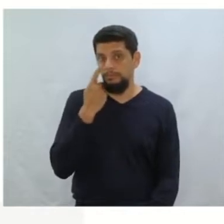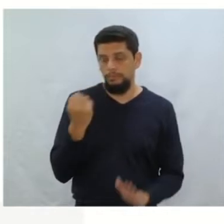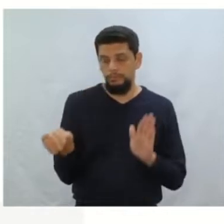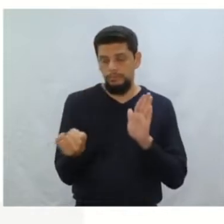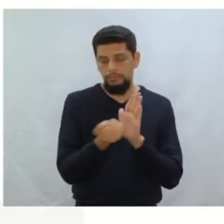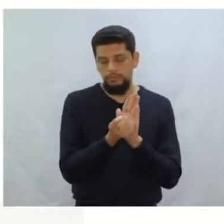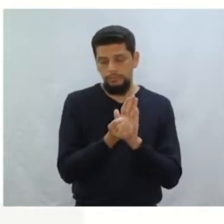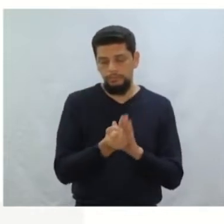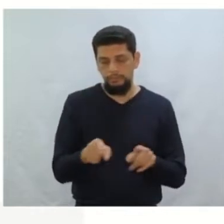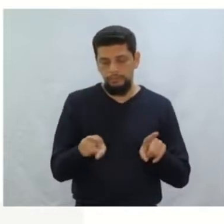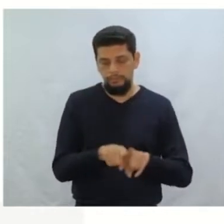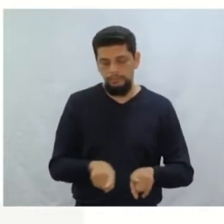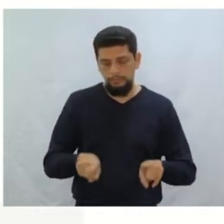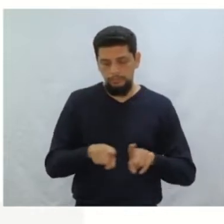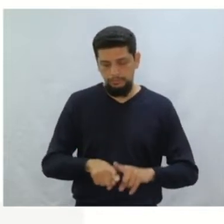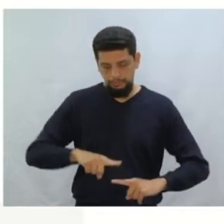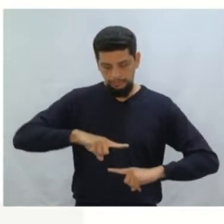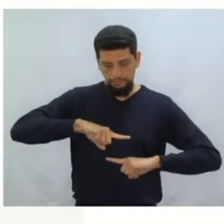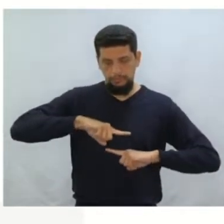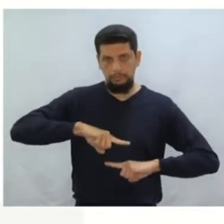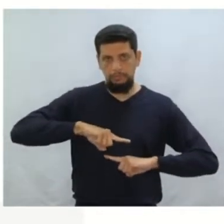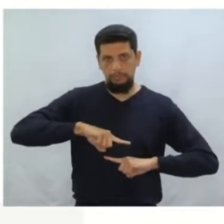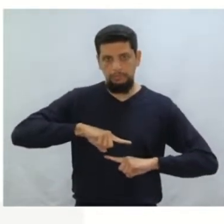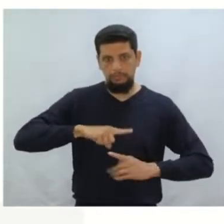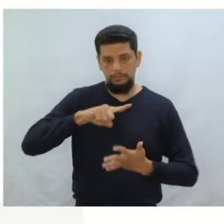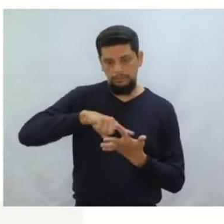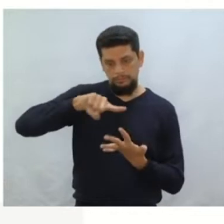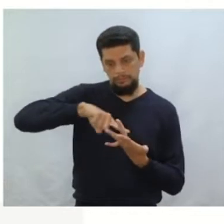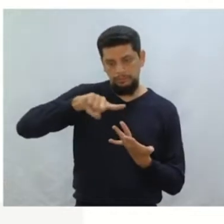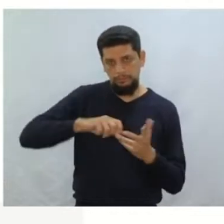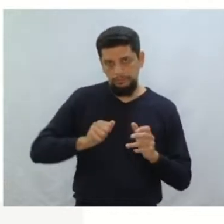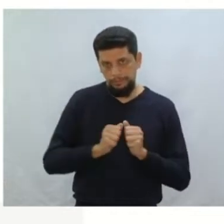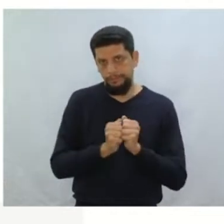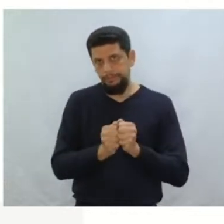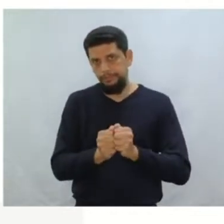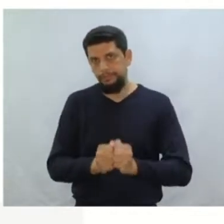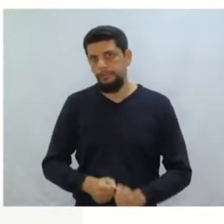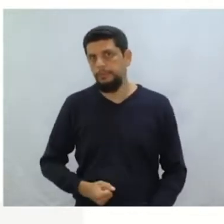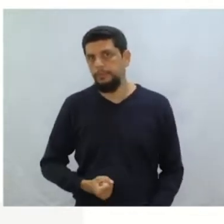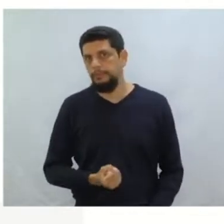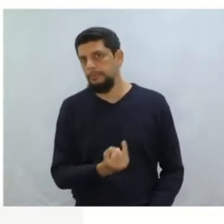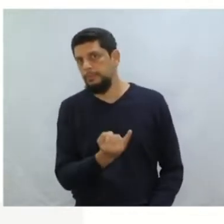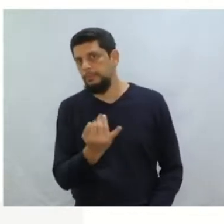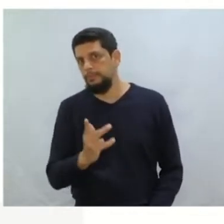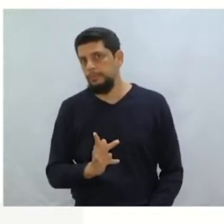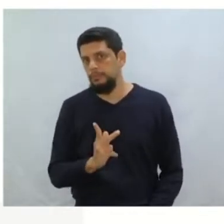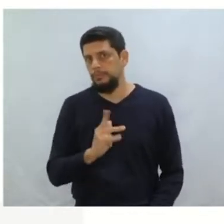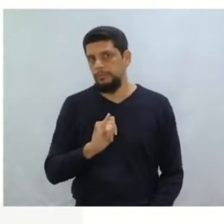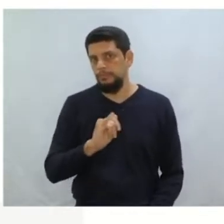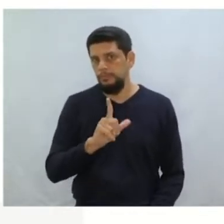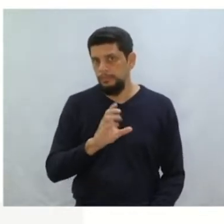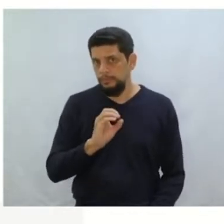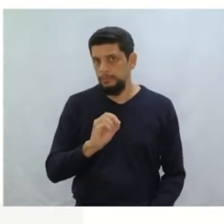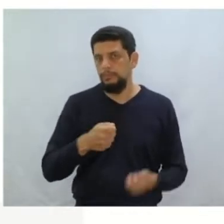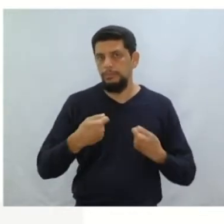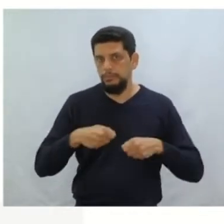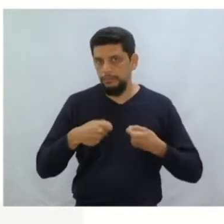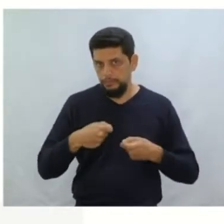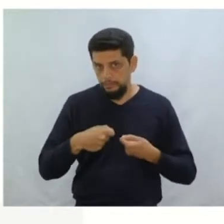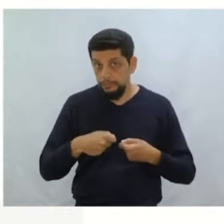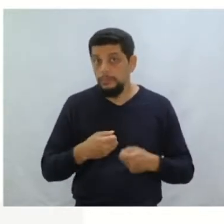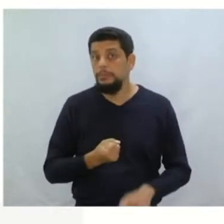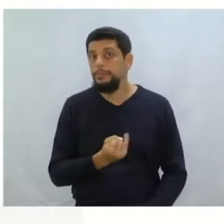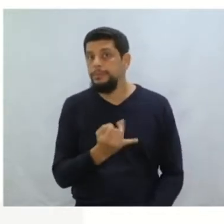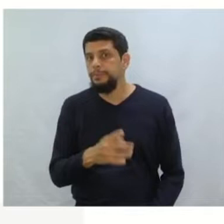Olha o sinal de igual, né? Porque nós vamos fazer a resposta e vamos contar juntos. Então, quantos quilos ela precisou